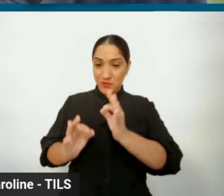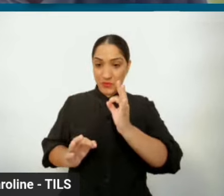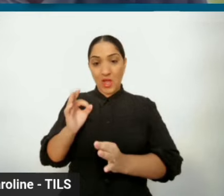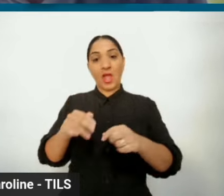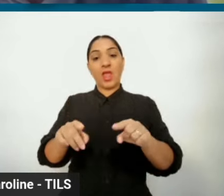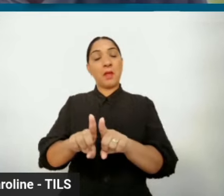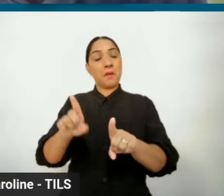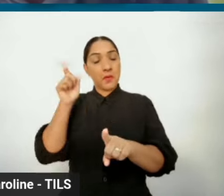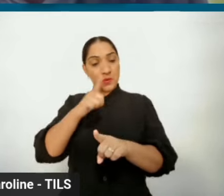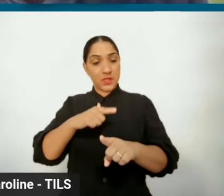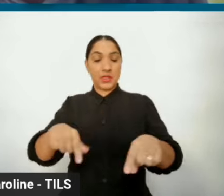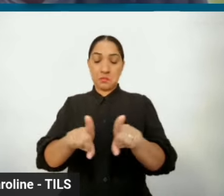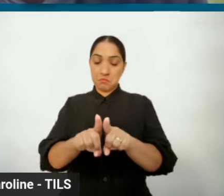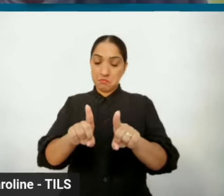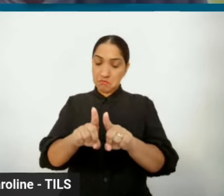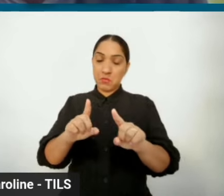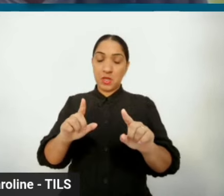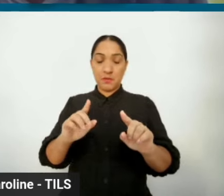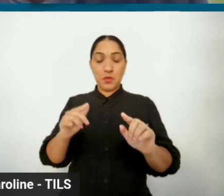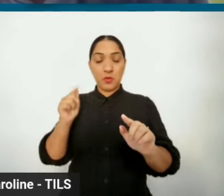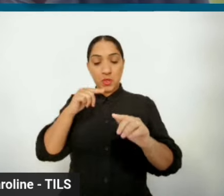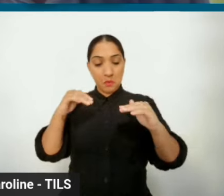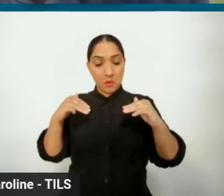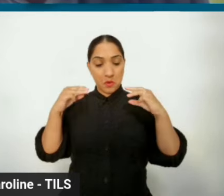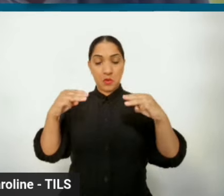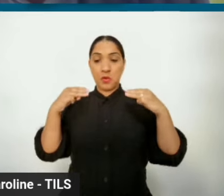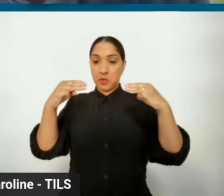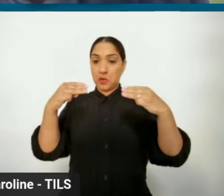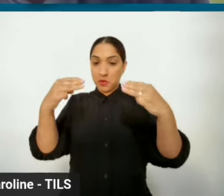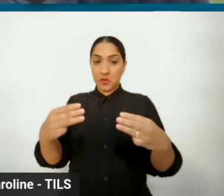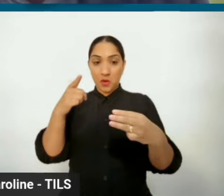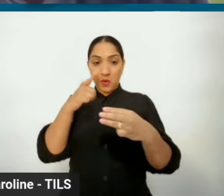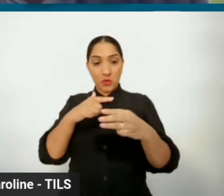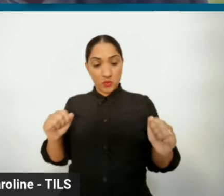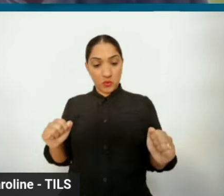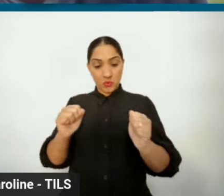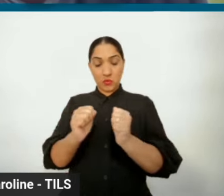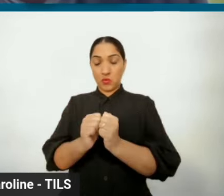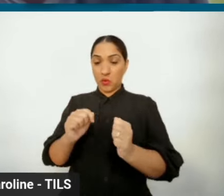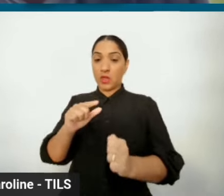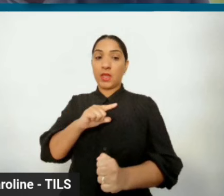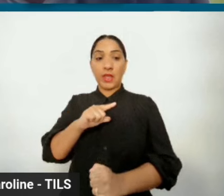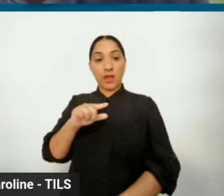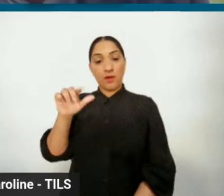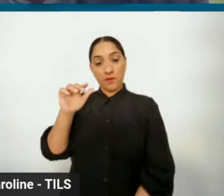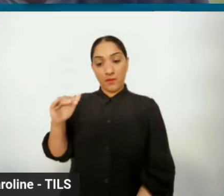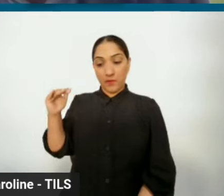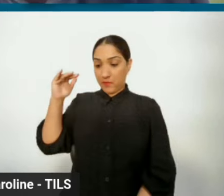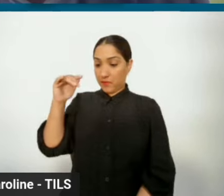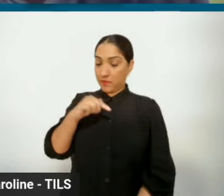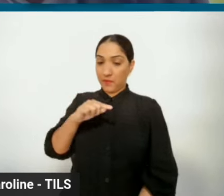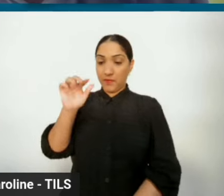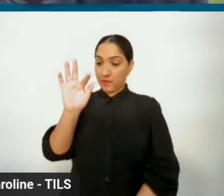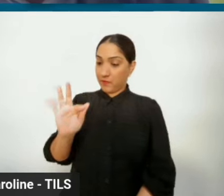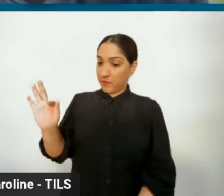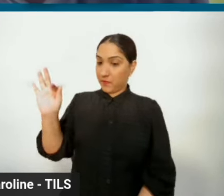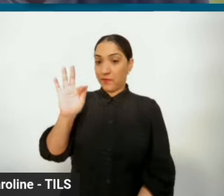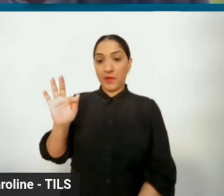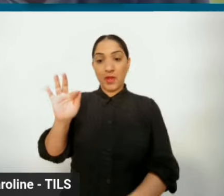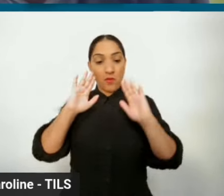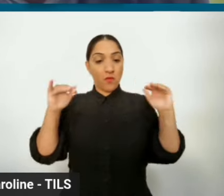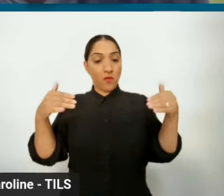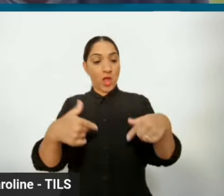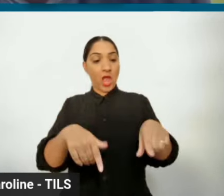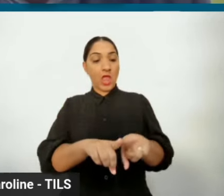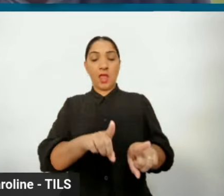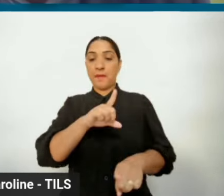Superior Eleitoral, representante titular do Conselho Federal da OAB no Conselho Nacional dos Direitos da Pessoa com Deficiência, do